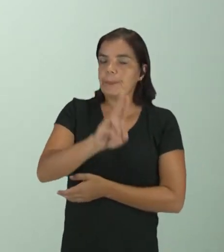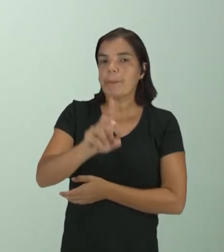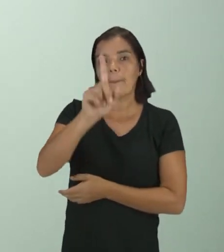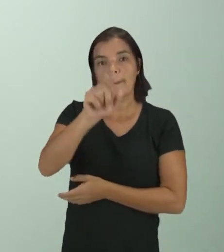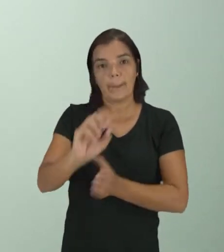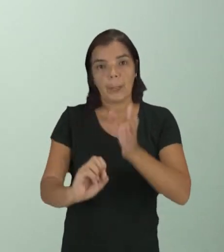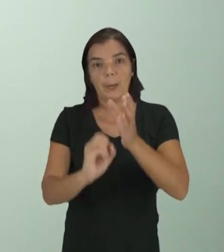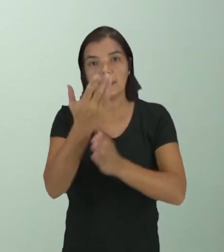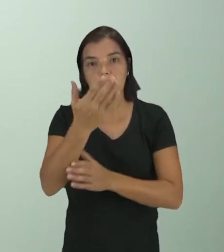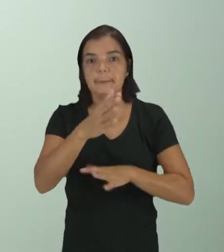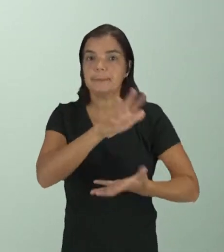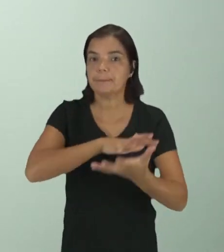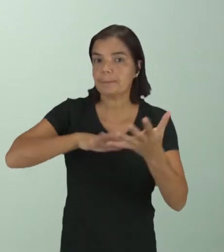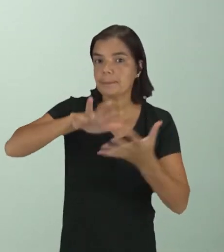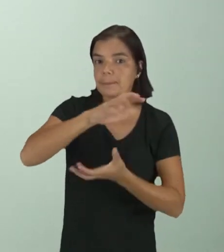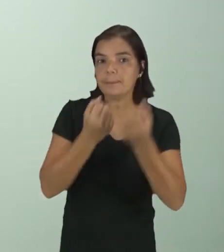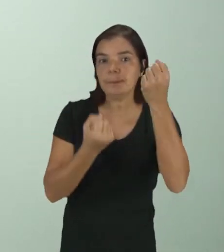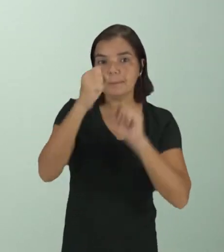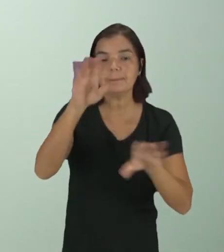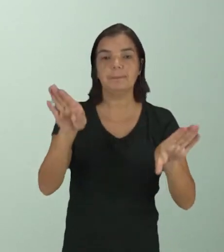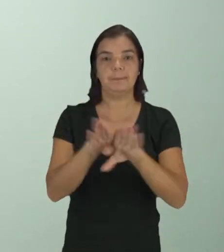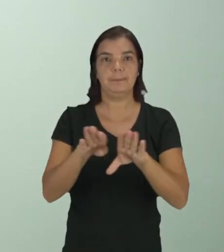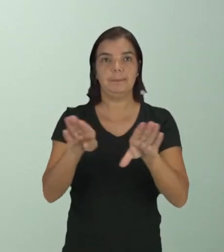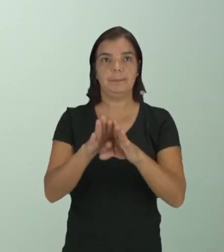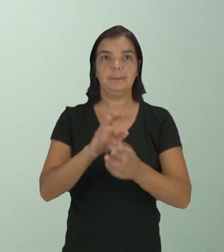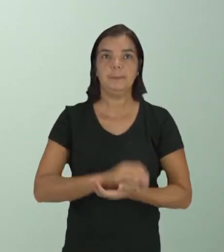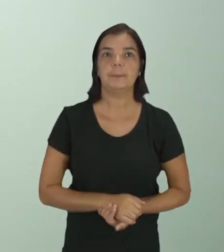fruto dessa revolução industrial também.